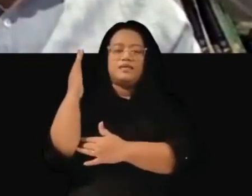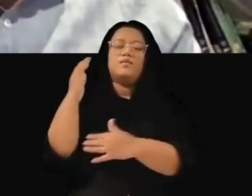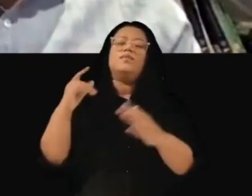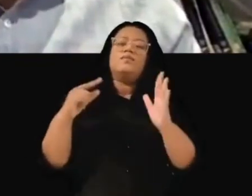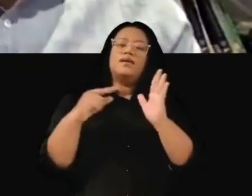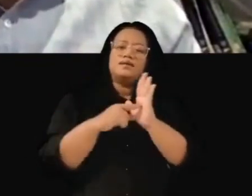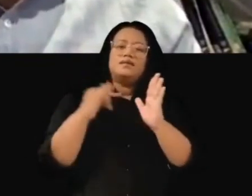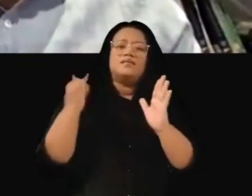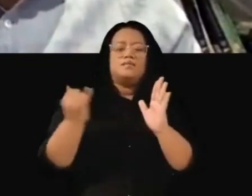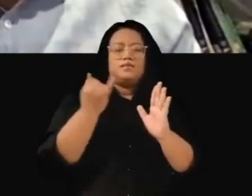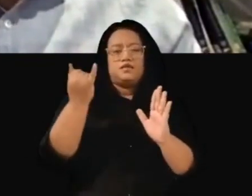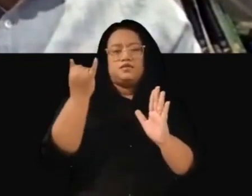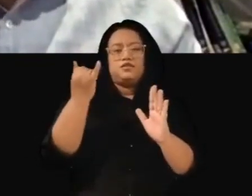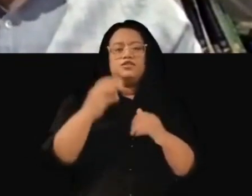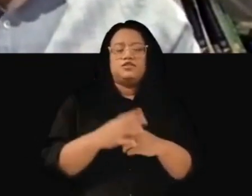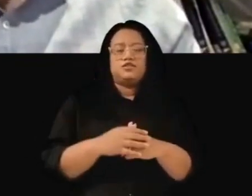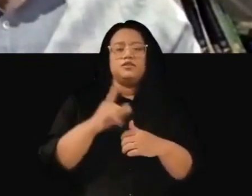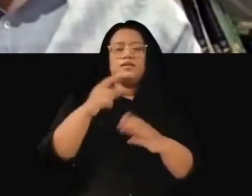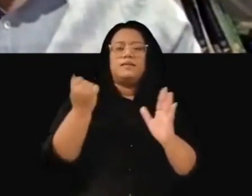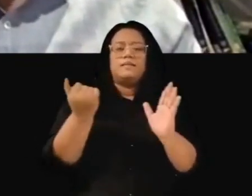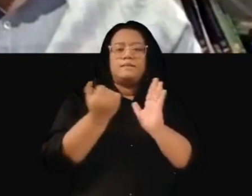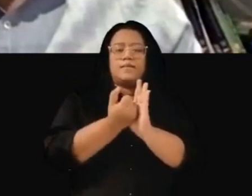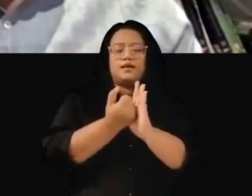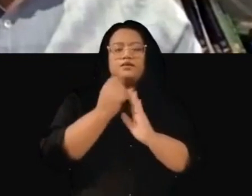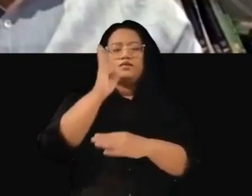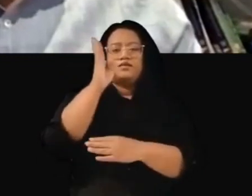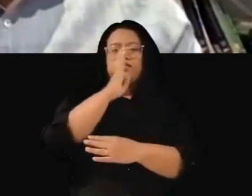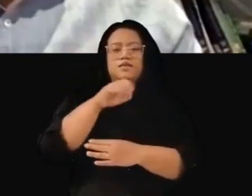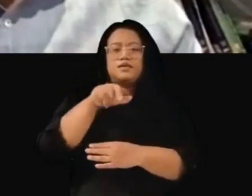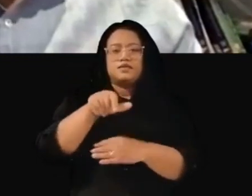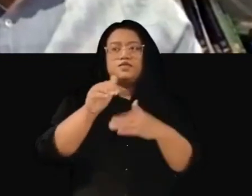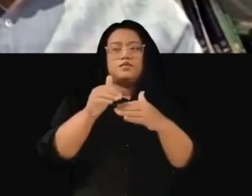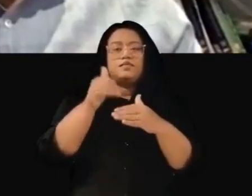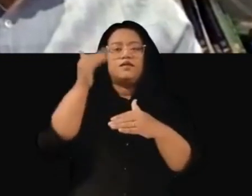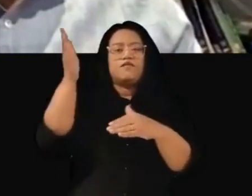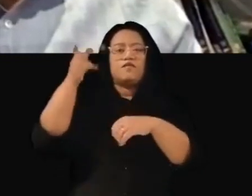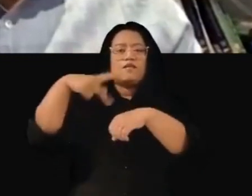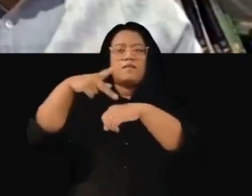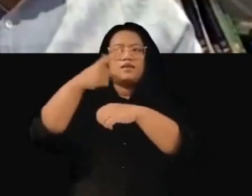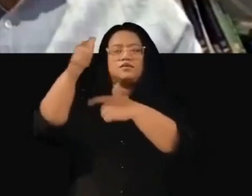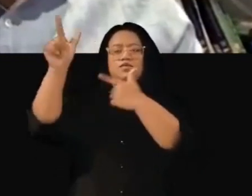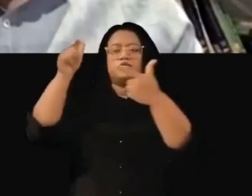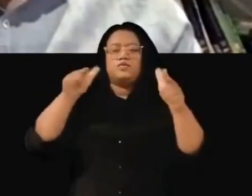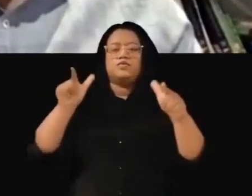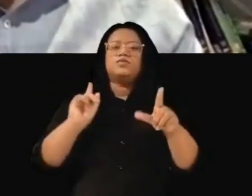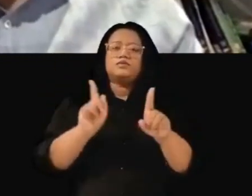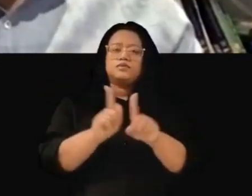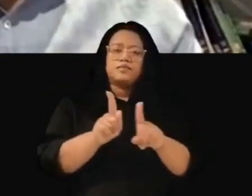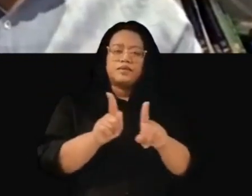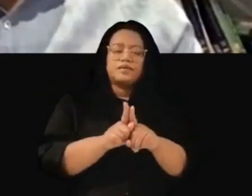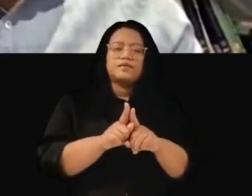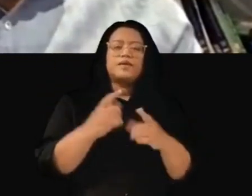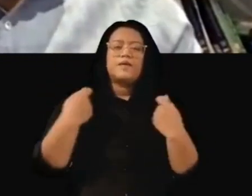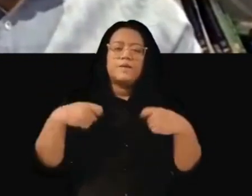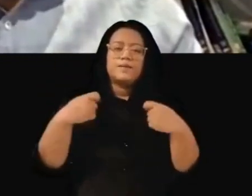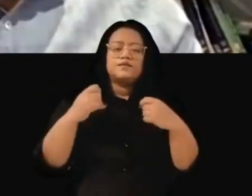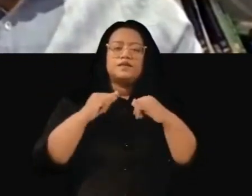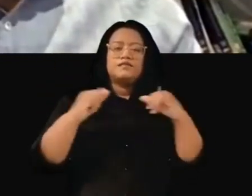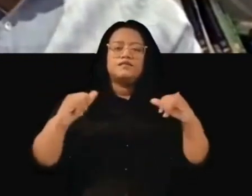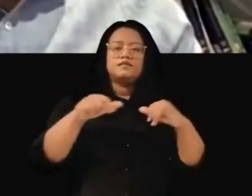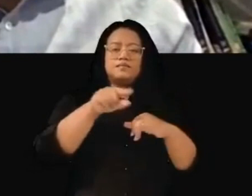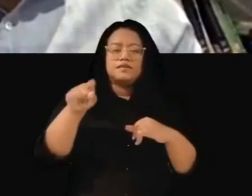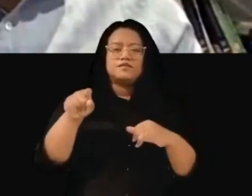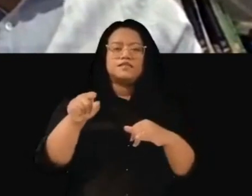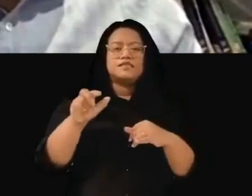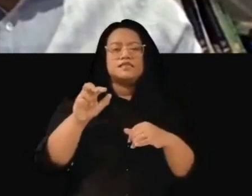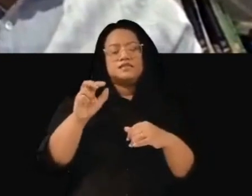gera um impacto fundamental para o país e para fora do Brasil. Eu preciso dizer a vocês que a gente, certamente os senhores e as senhoras também têm a oportunidade de circular